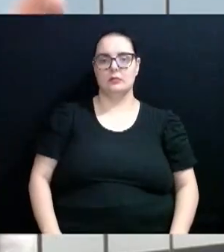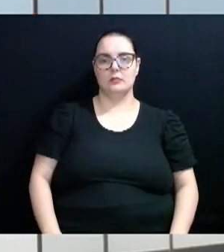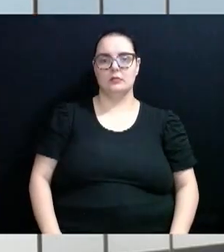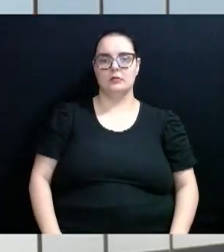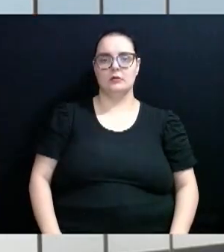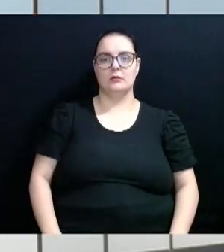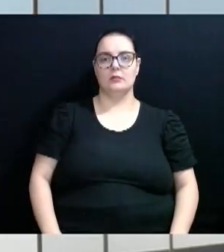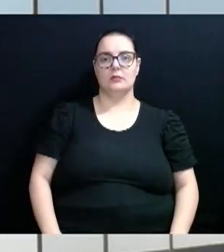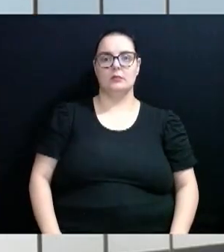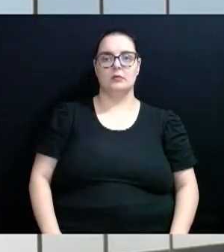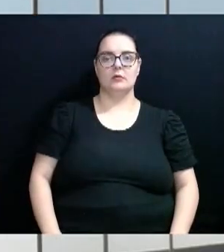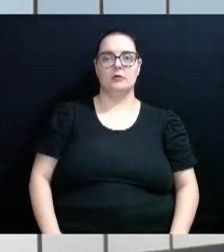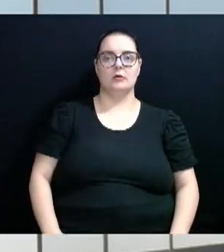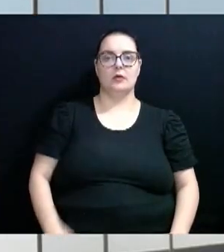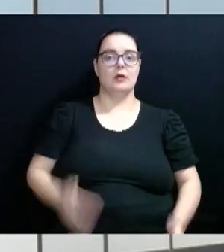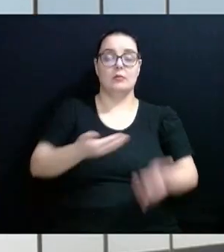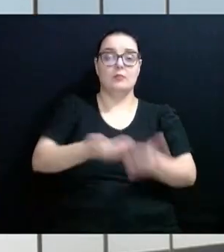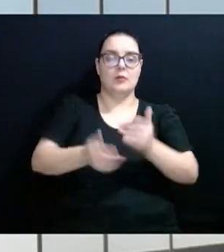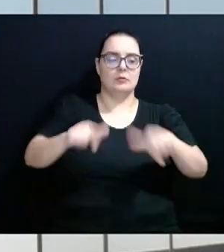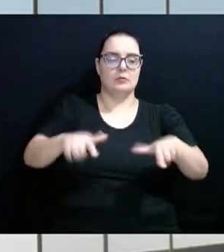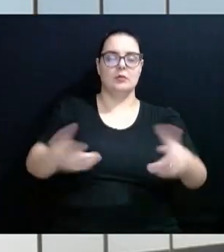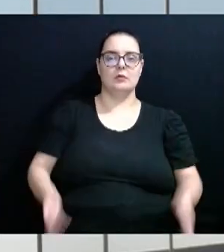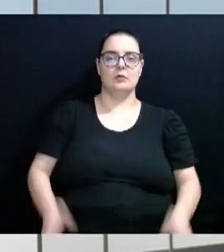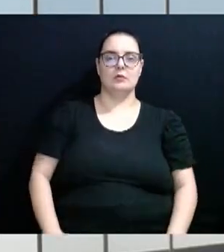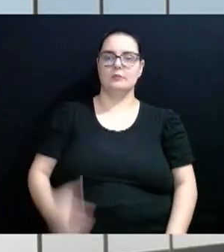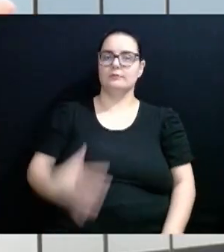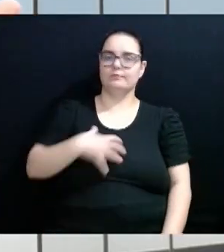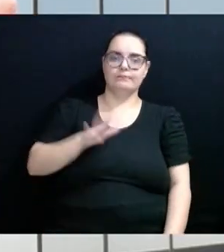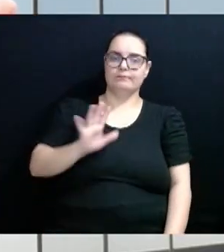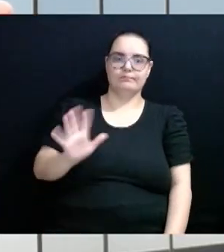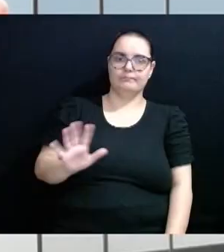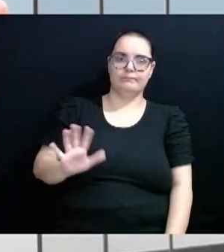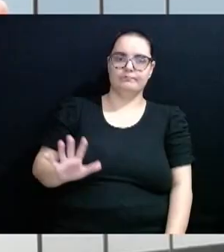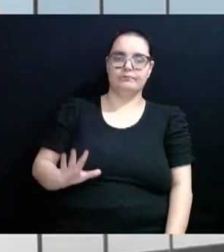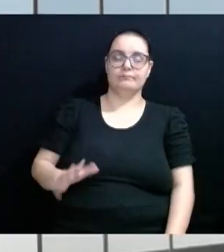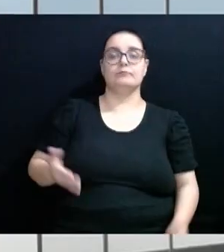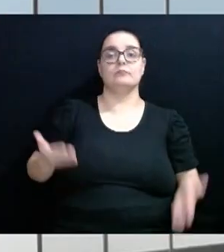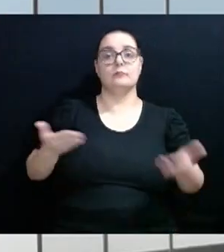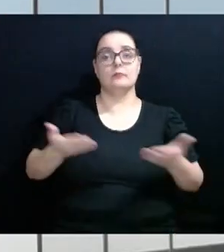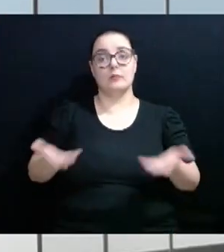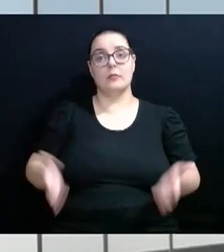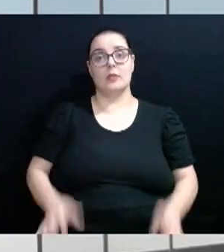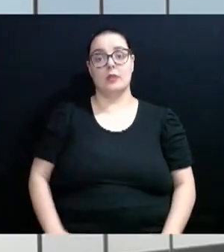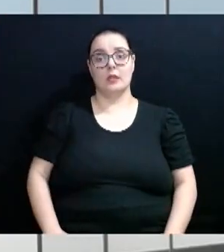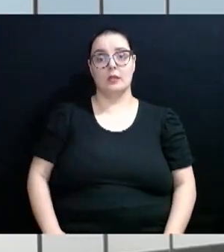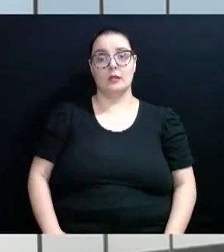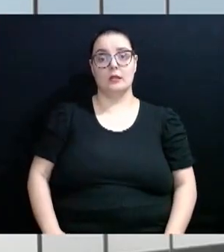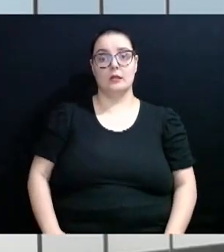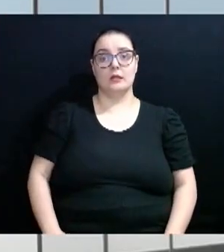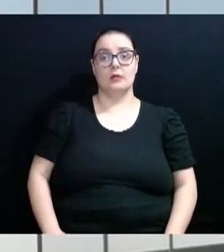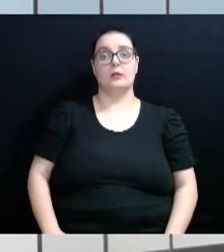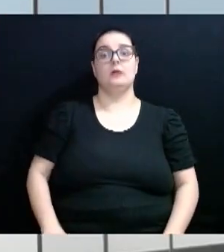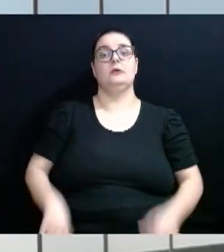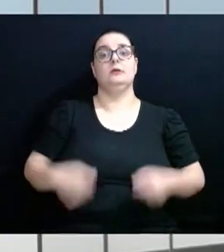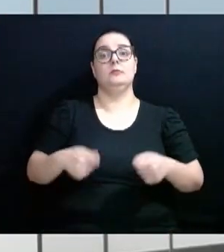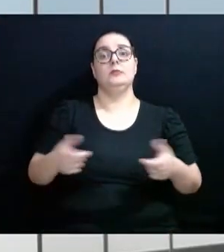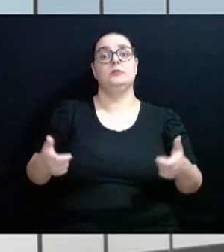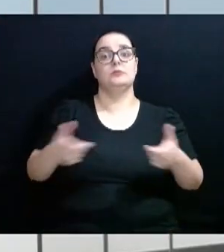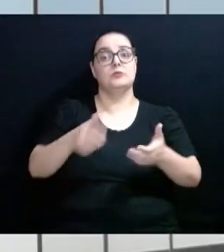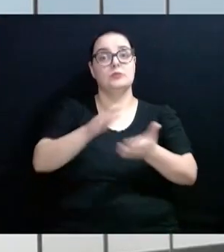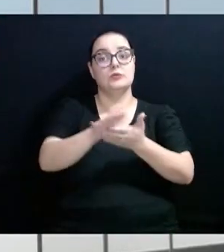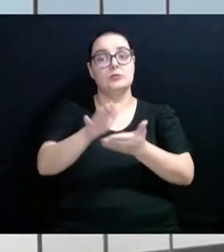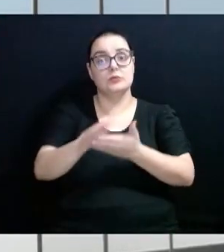pouco, não é assim. Né? Agora, temos que minimizar o custo. Né? E a lei